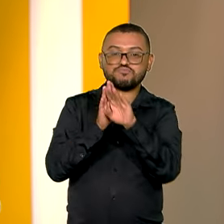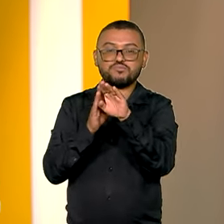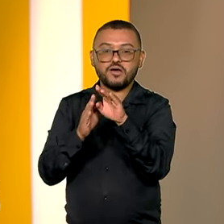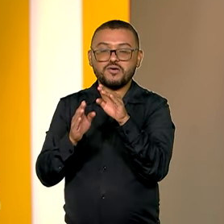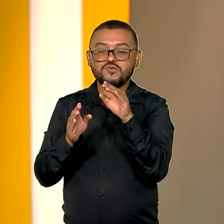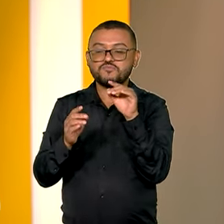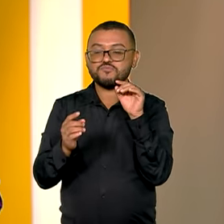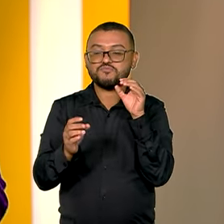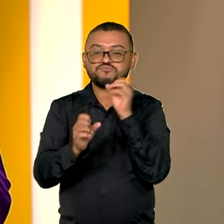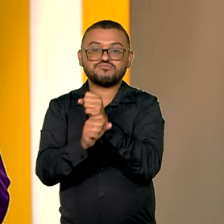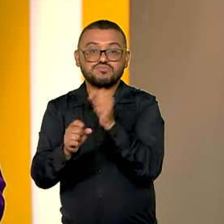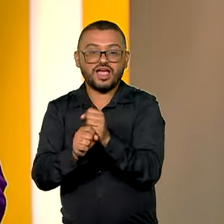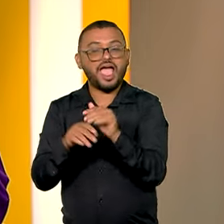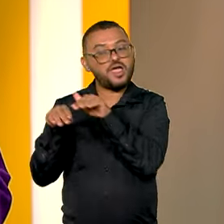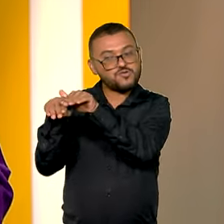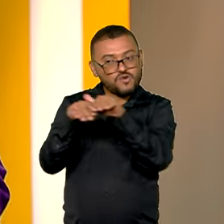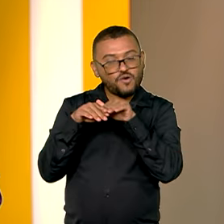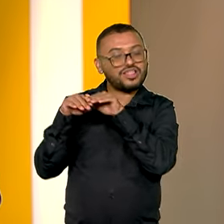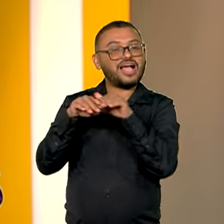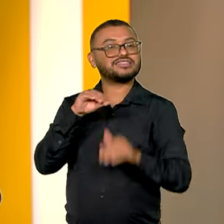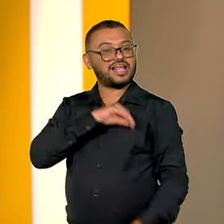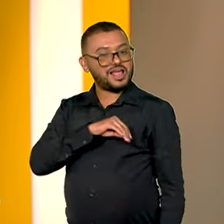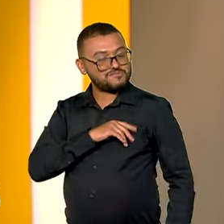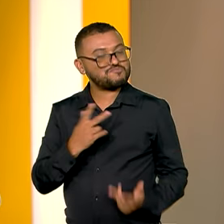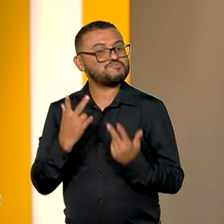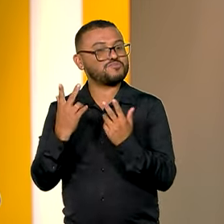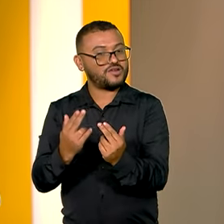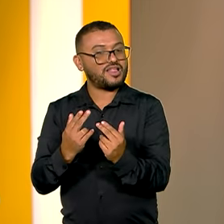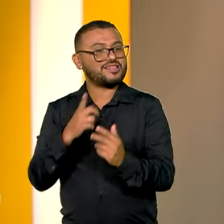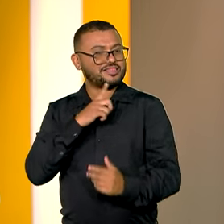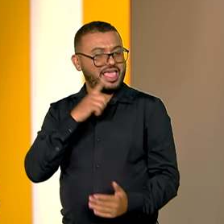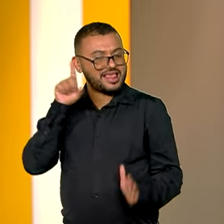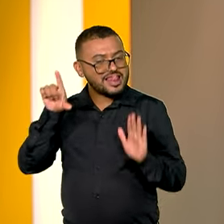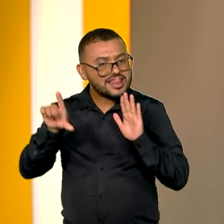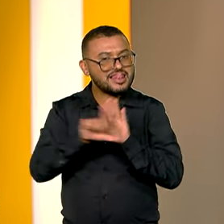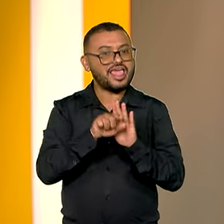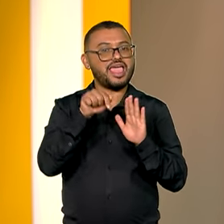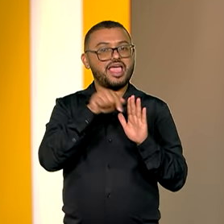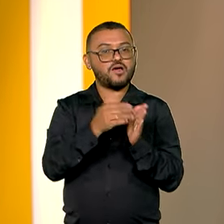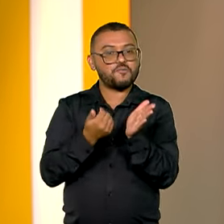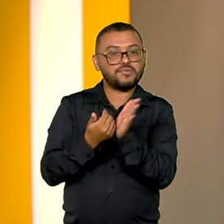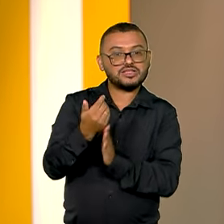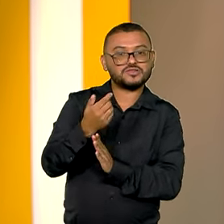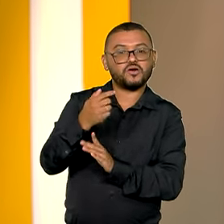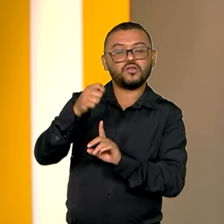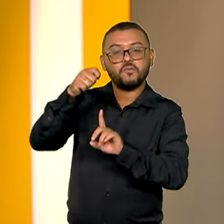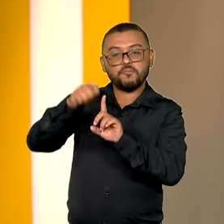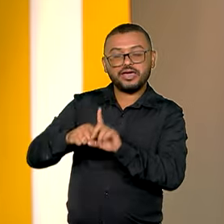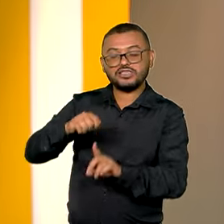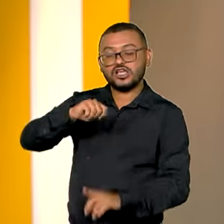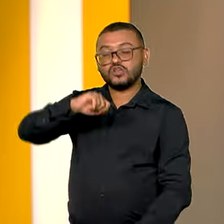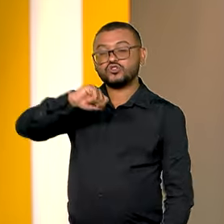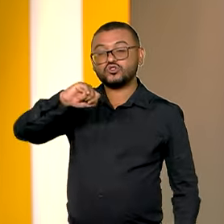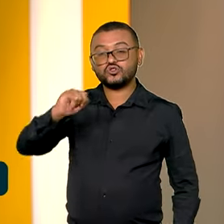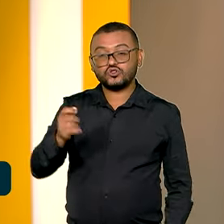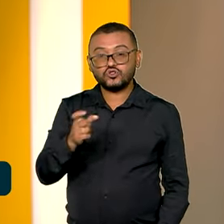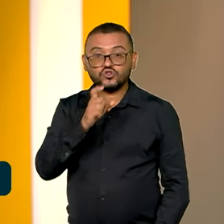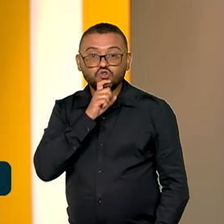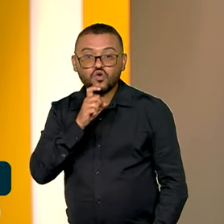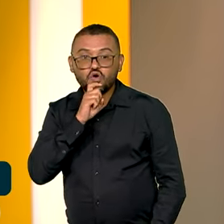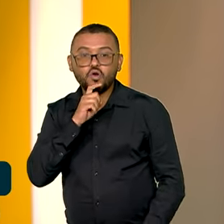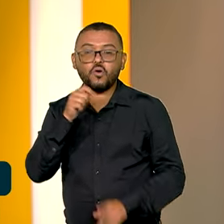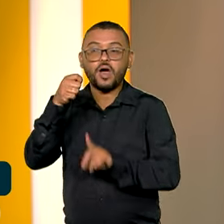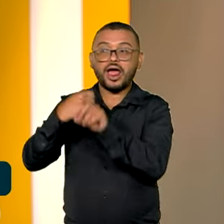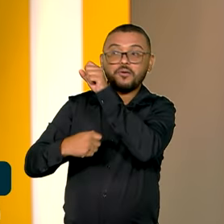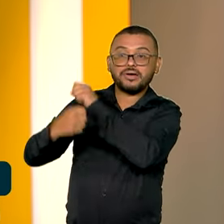recebimento dos dados da Igualdade salarial de acordo com a lei que passou a valer em julho do ano passado empresas com